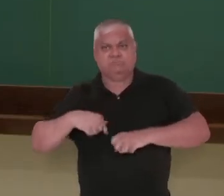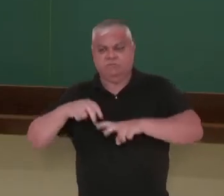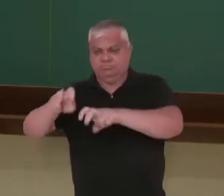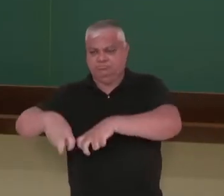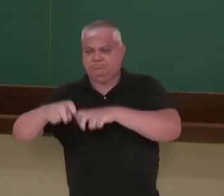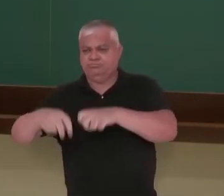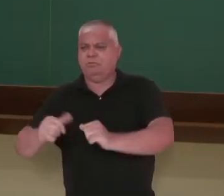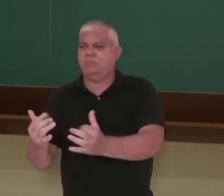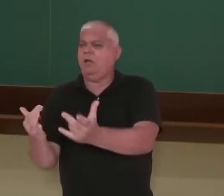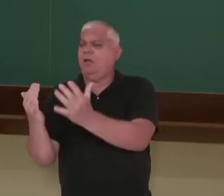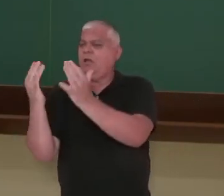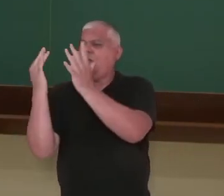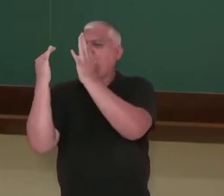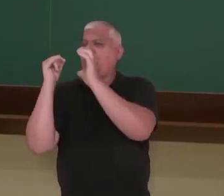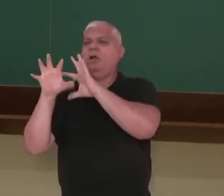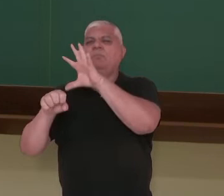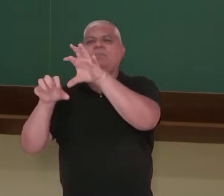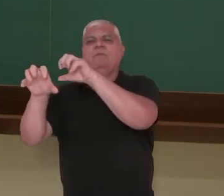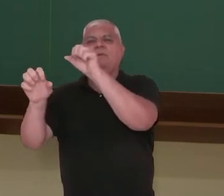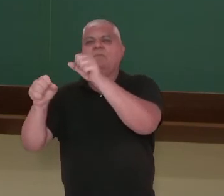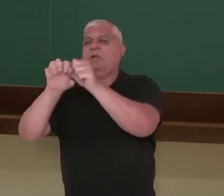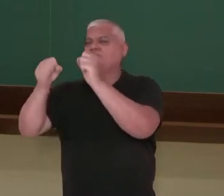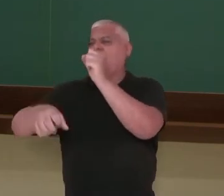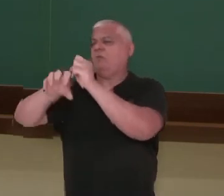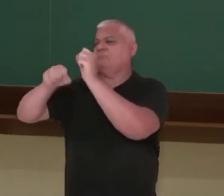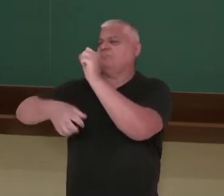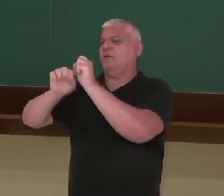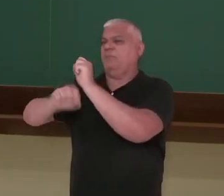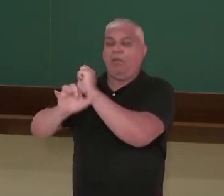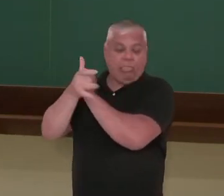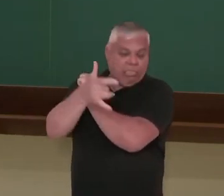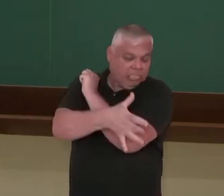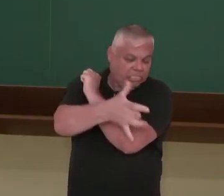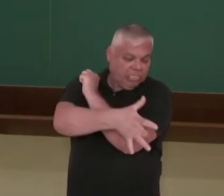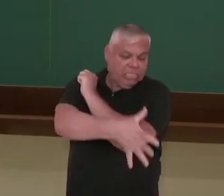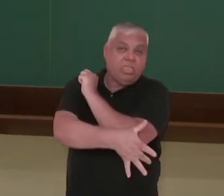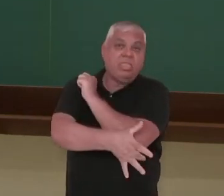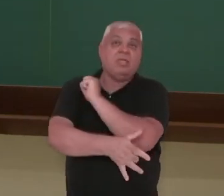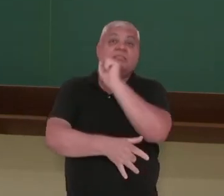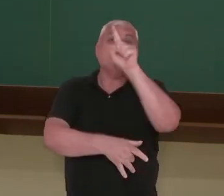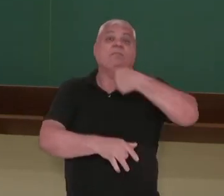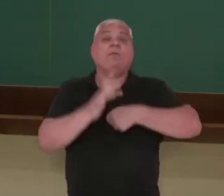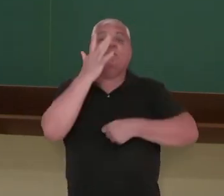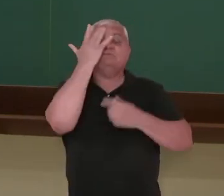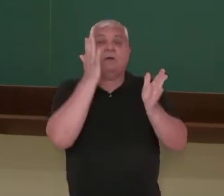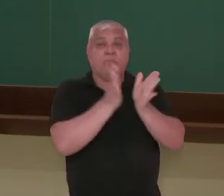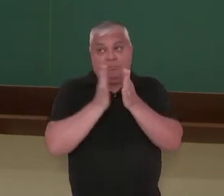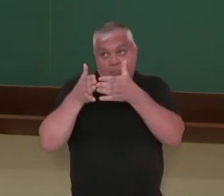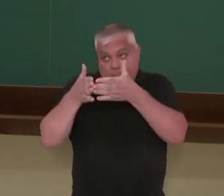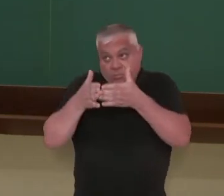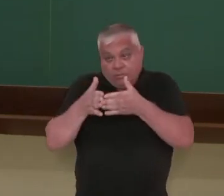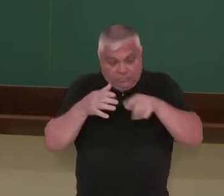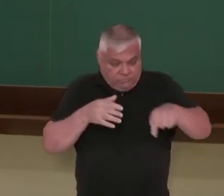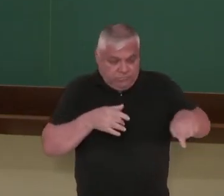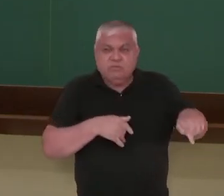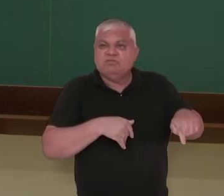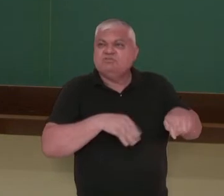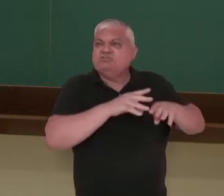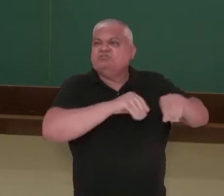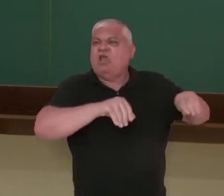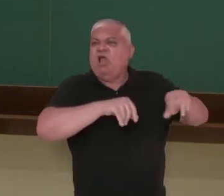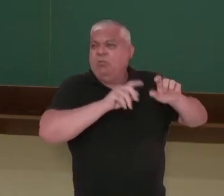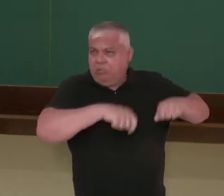a pessoa fazia toda a colheita e restava alguma coisa ali no chão. Daí essas pessoas pobres pediam permissão, entravam nesses campos e limpavam o